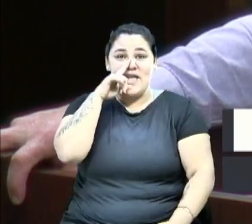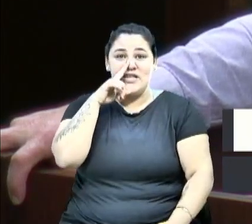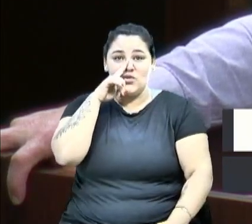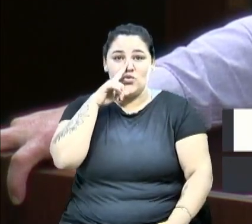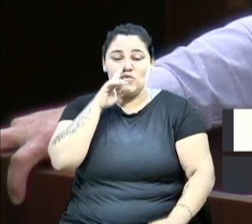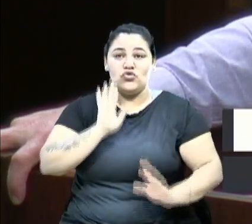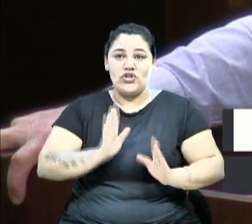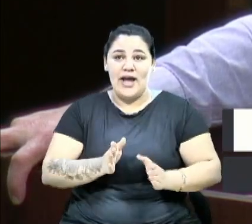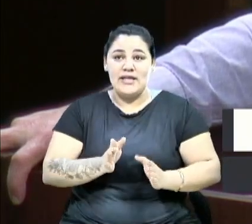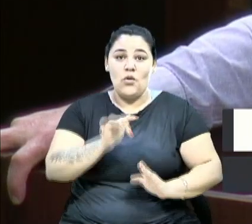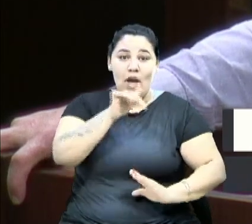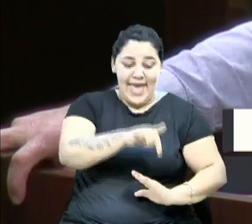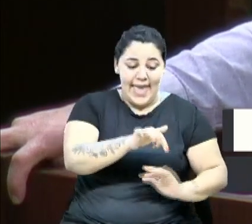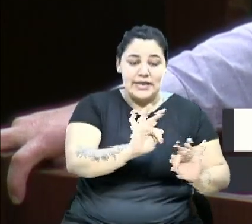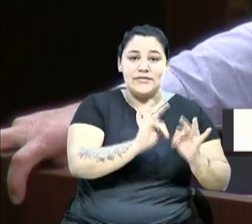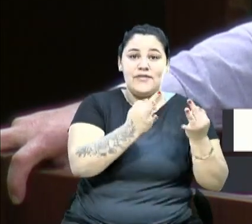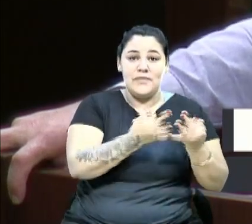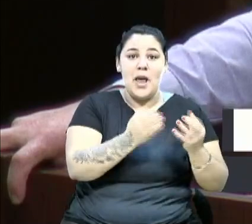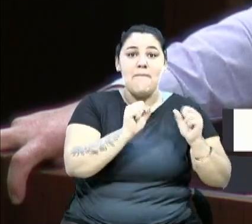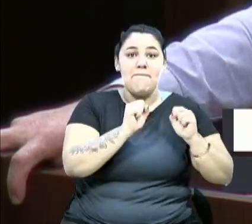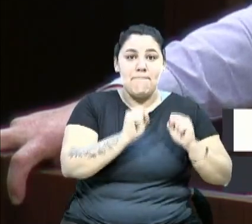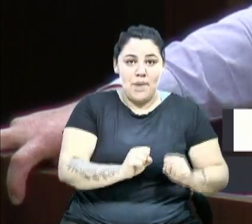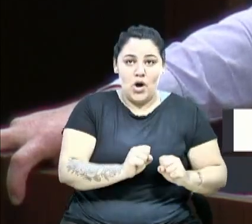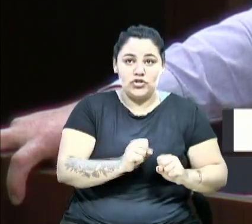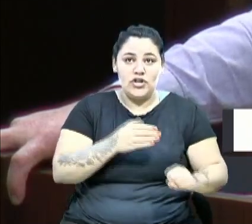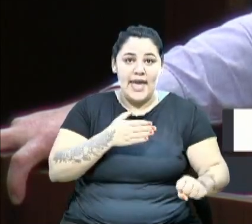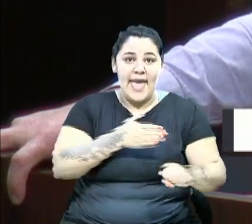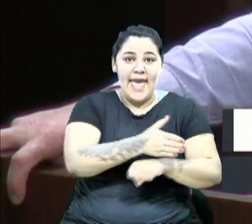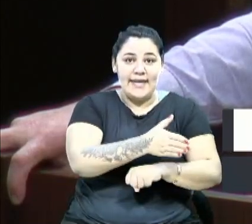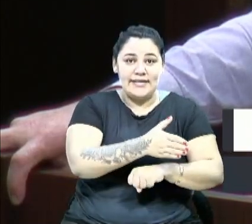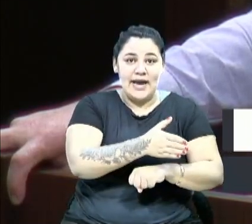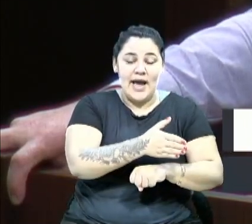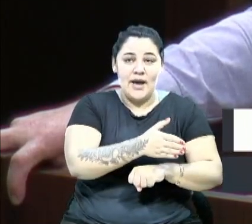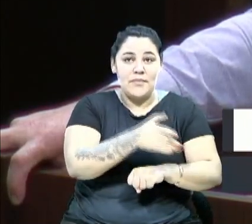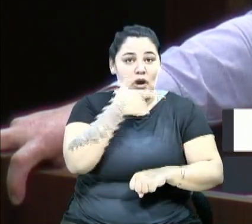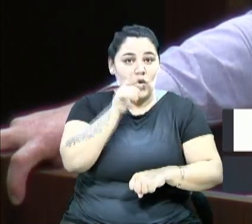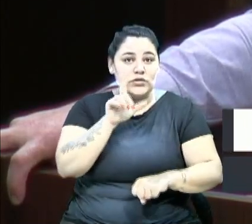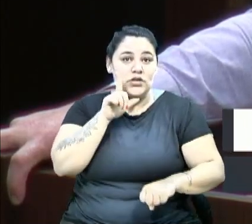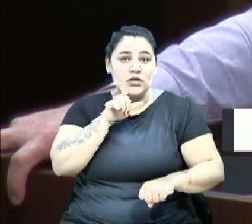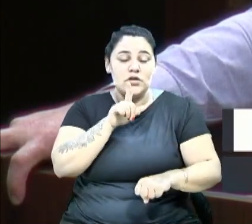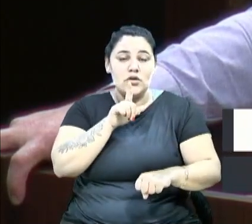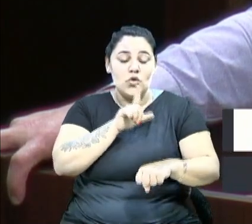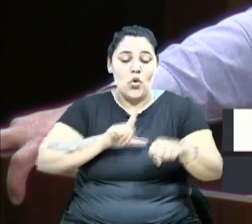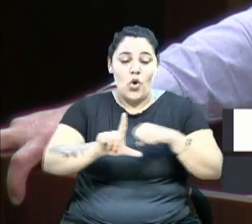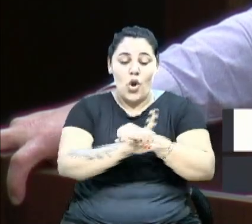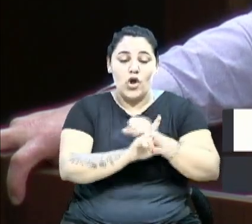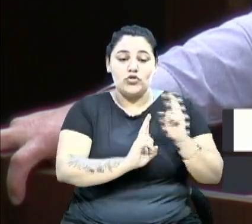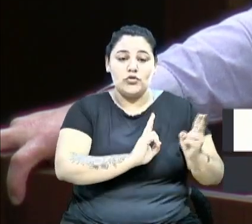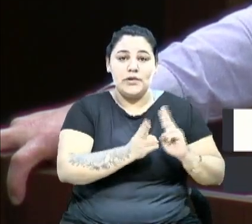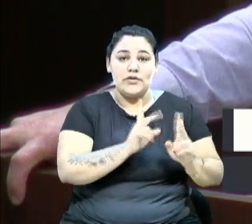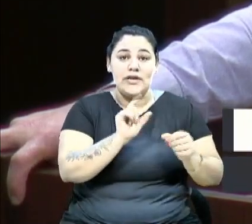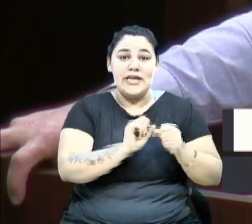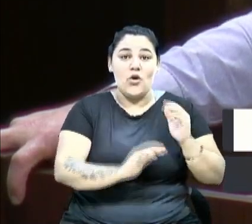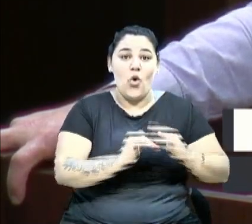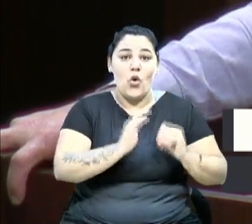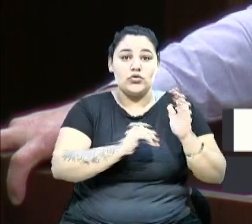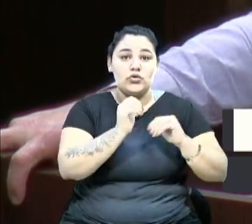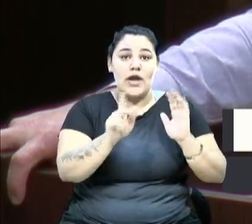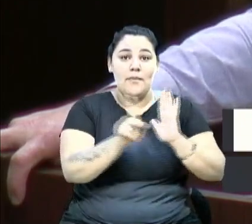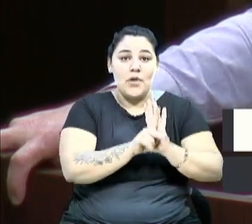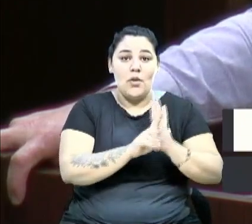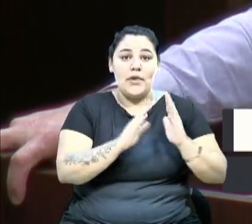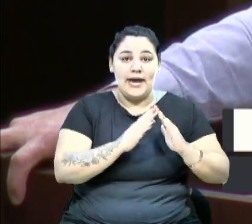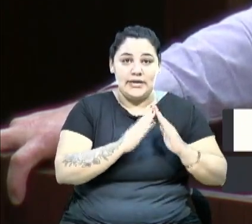Então, essa pessoa ela pode se enquadrar para ganhar um lote urbanizado e fazer sua própria casa. Então,